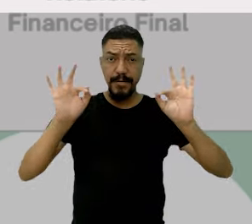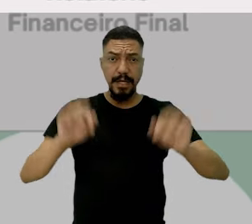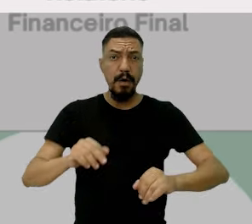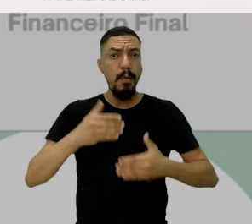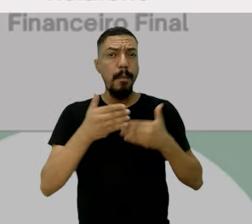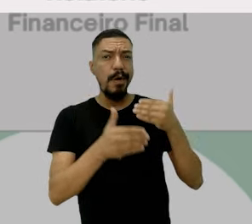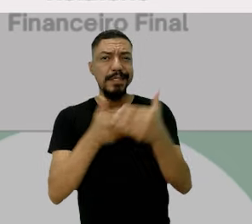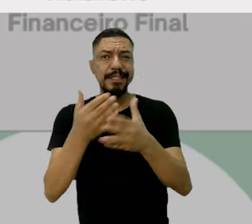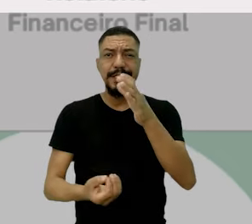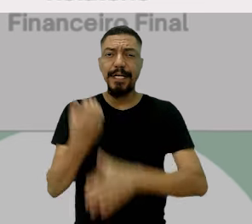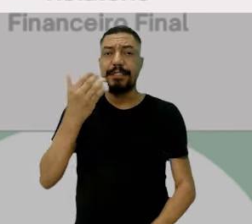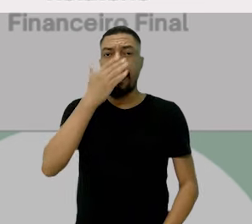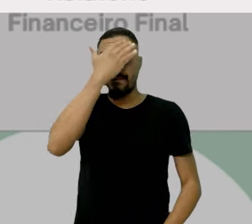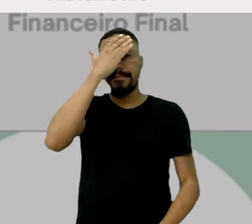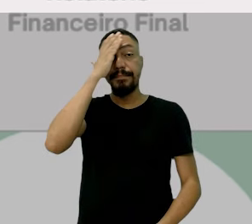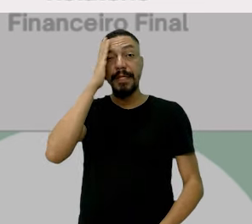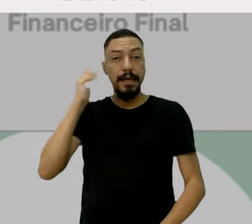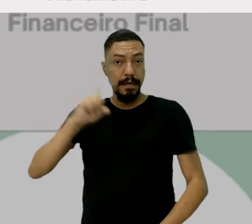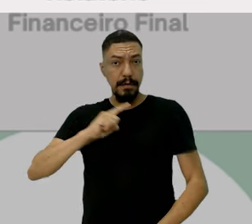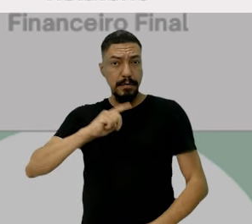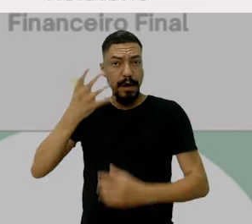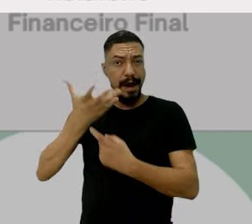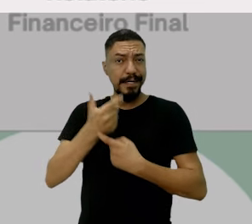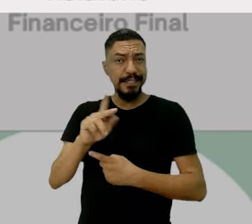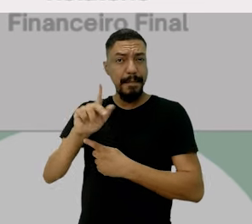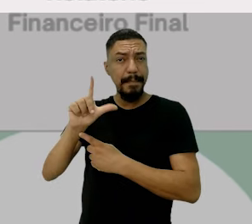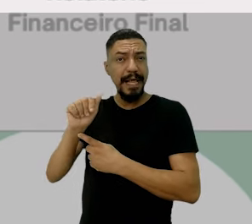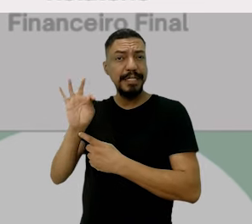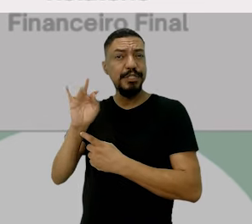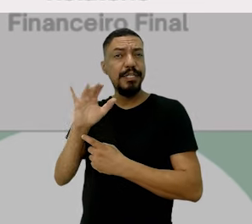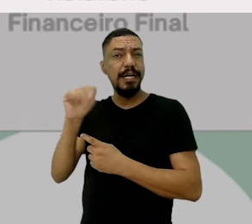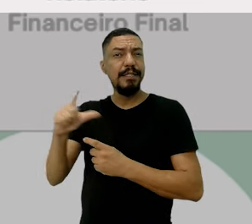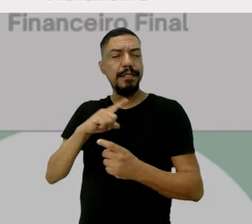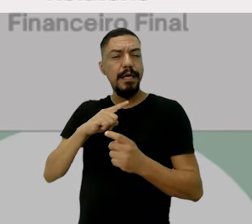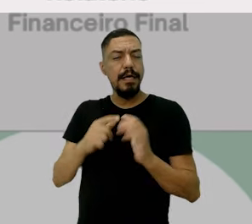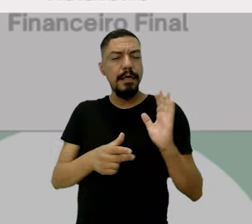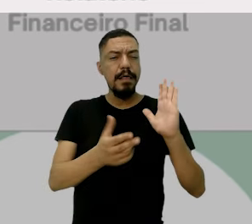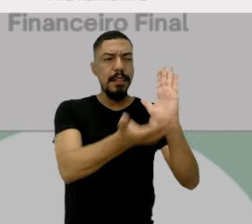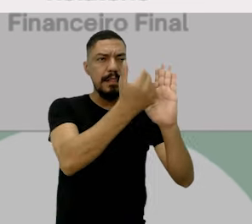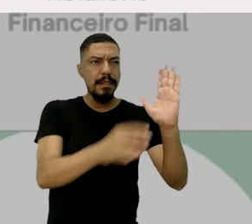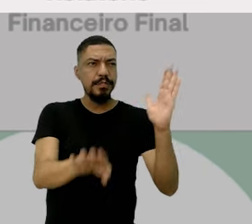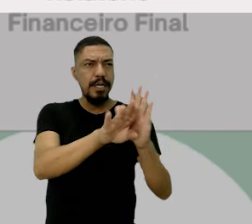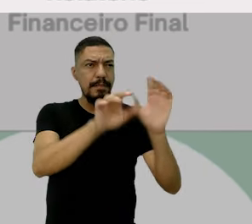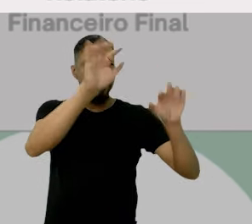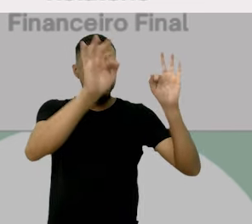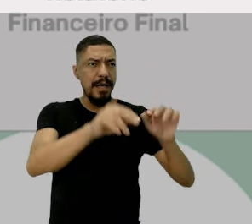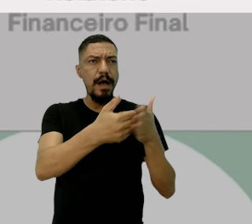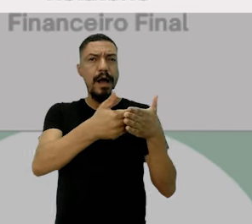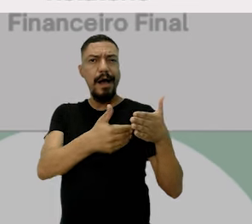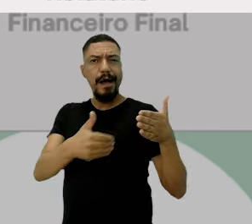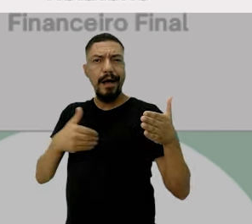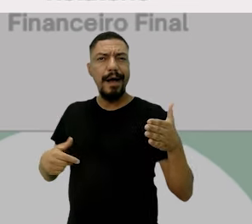do processo. Então, se eu sou uma artista plástica, quais são os meus esboços até eu chegar lá no meu produto final?